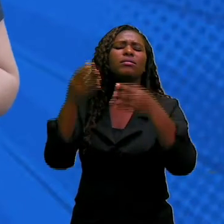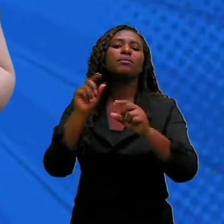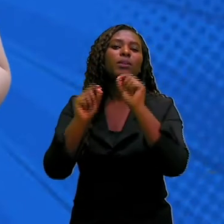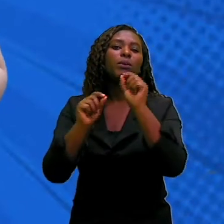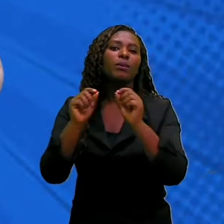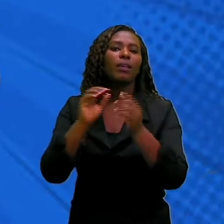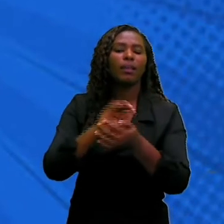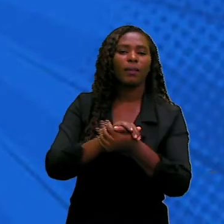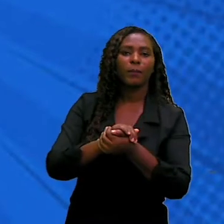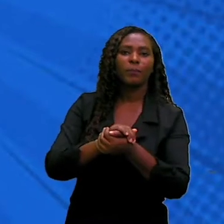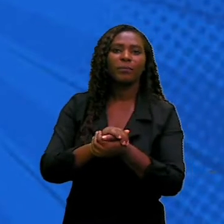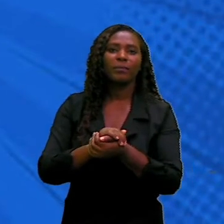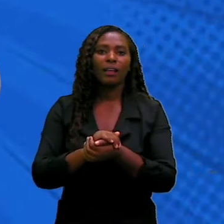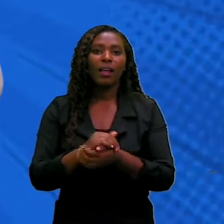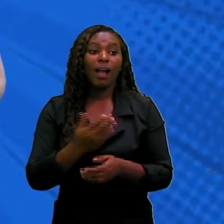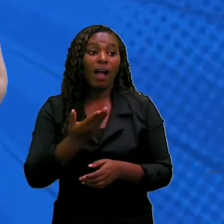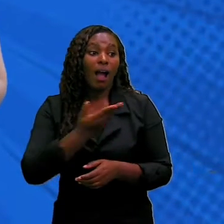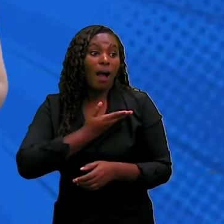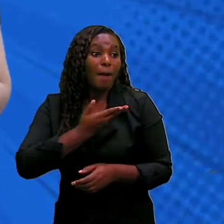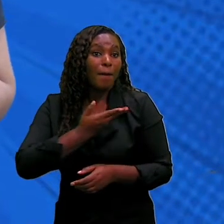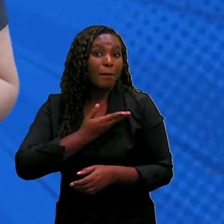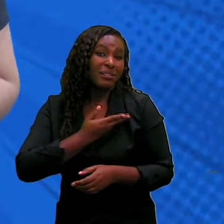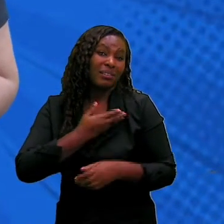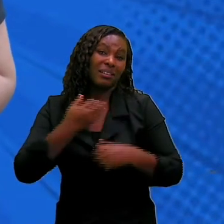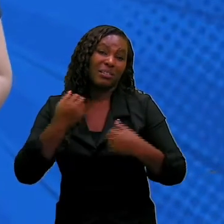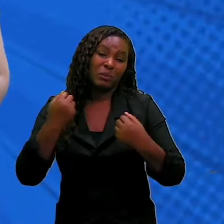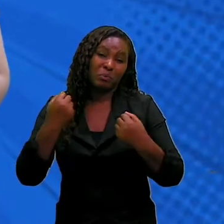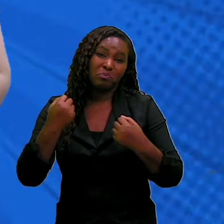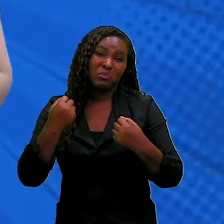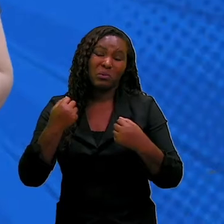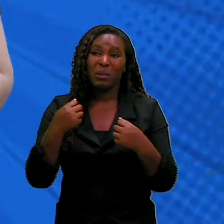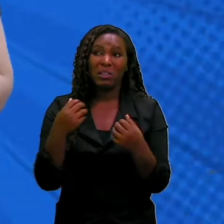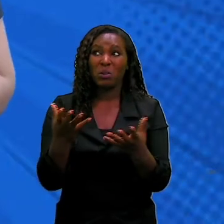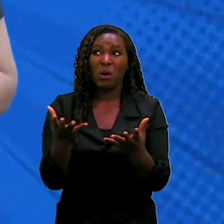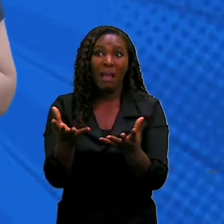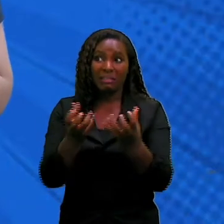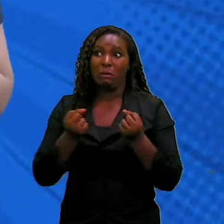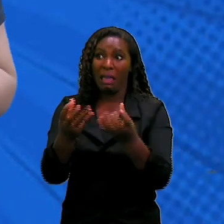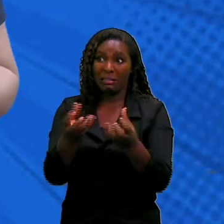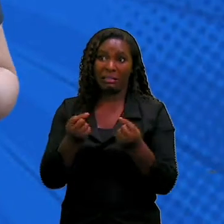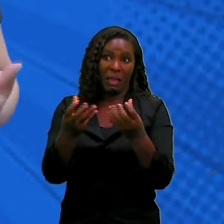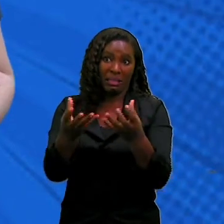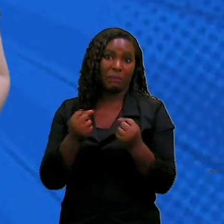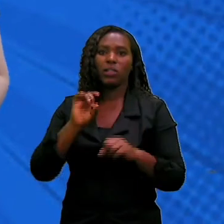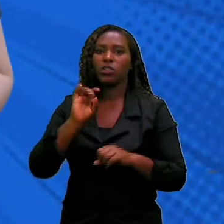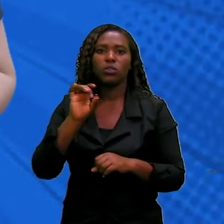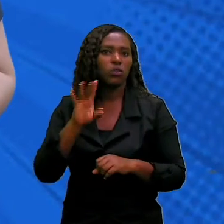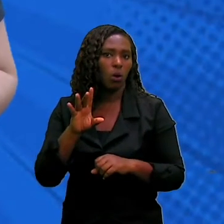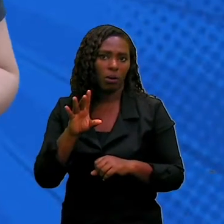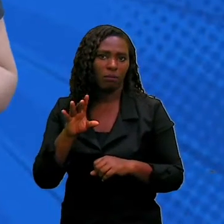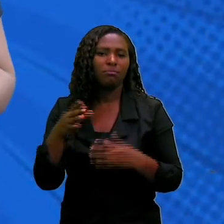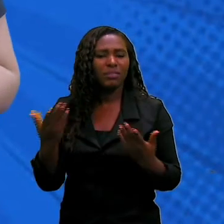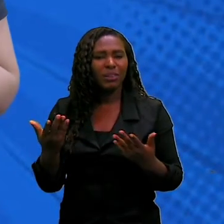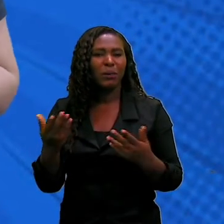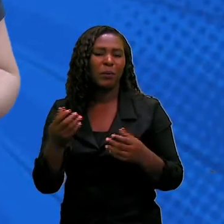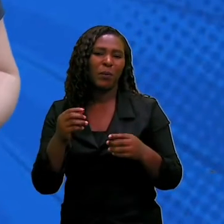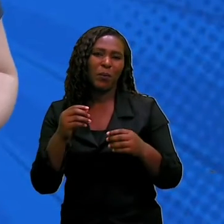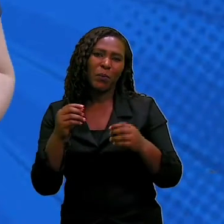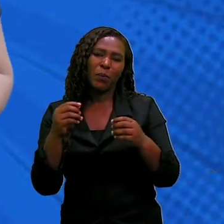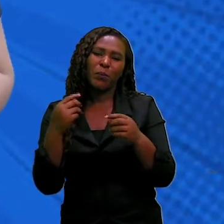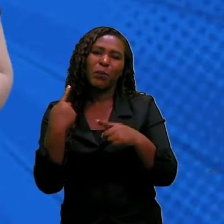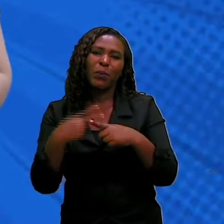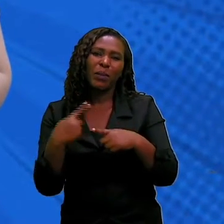atemporal sobre o papel da amizade. E quando eu falo atemporal, eu quero dizer que não há tempo para a amizade e nem